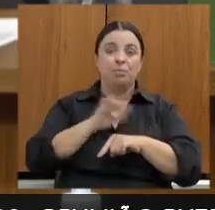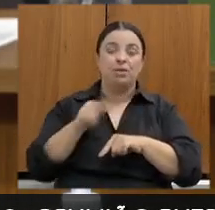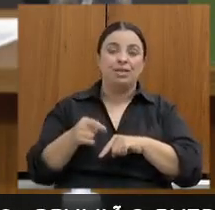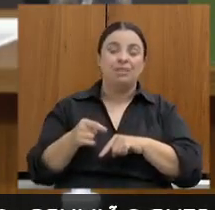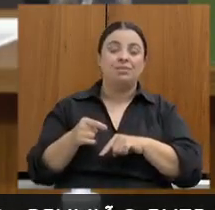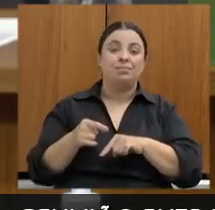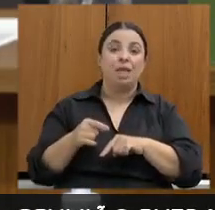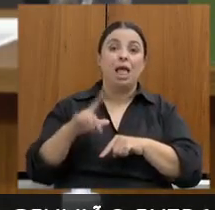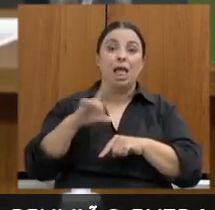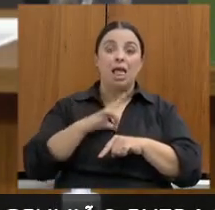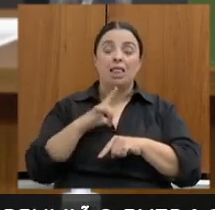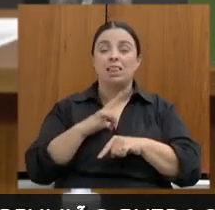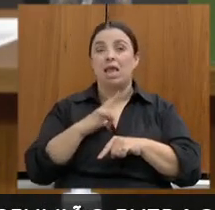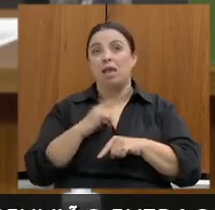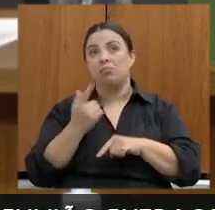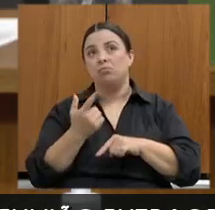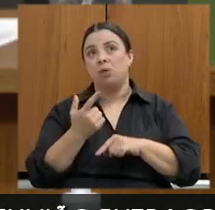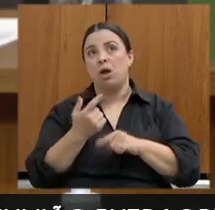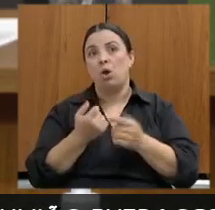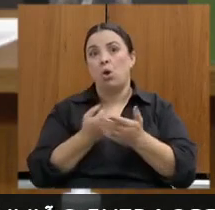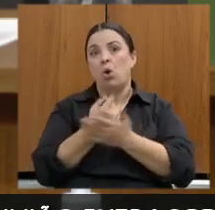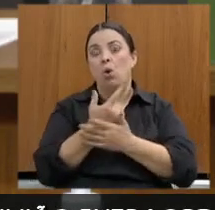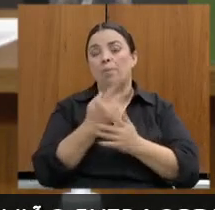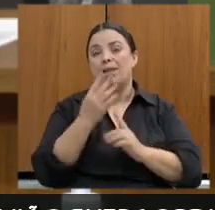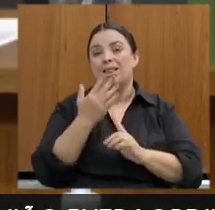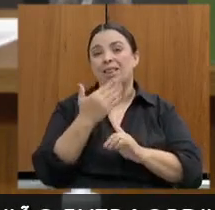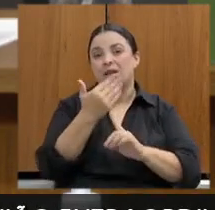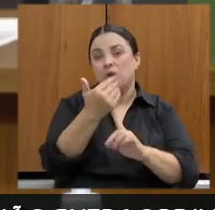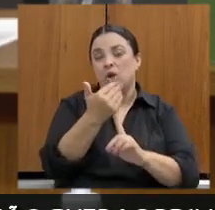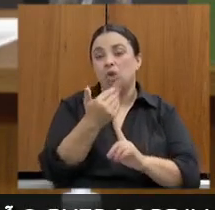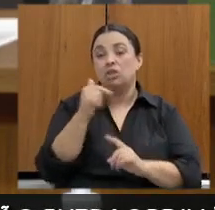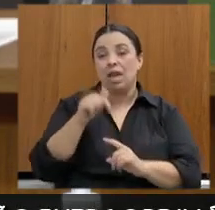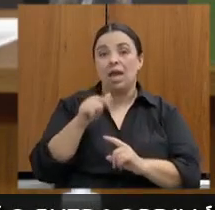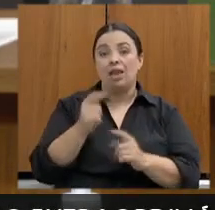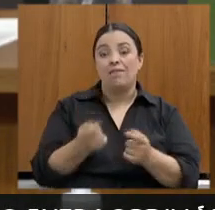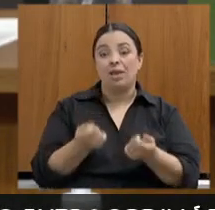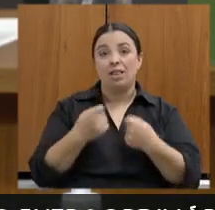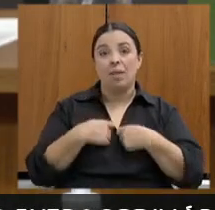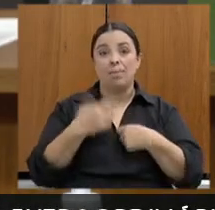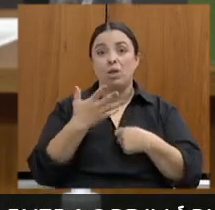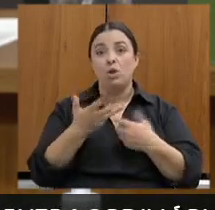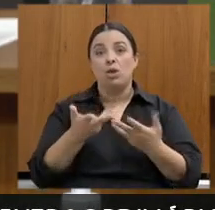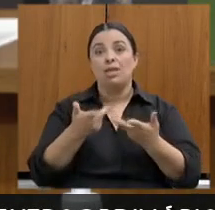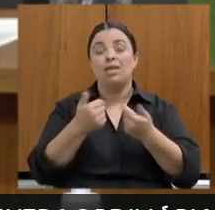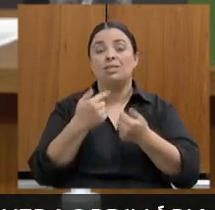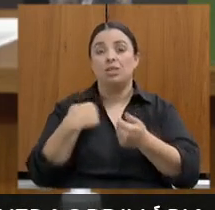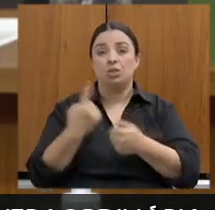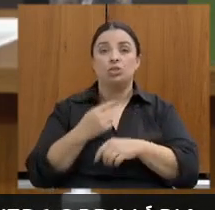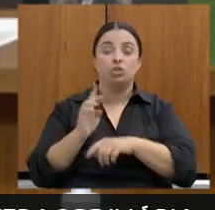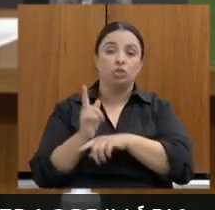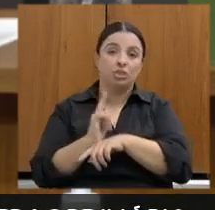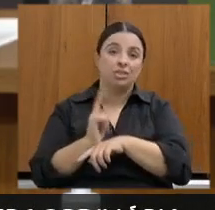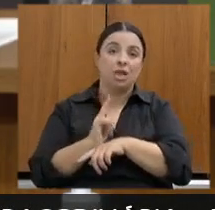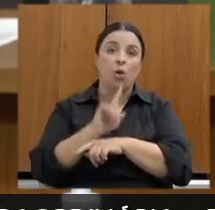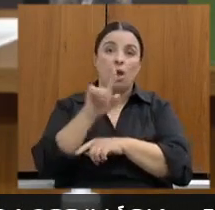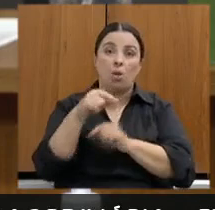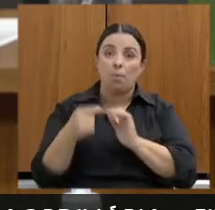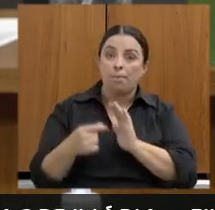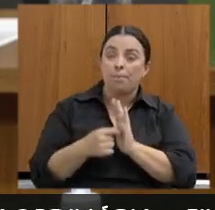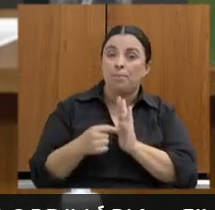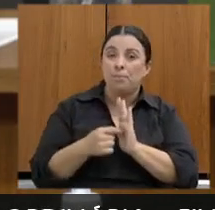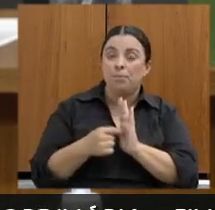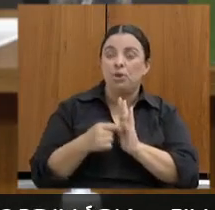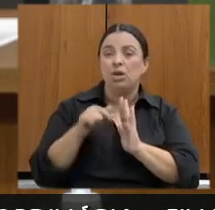conseguiu é provavelmente ela ela vai trazer melhorias na nossa gestão vai trazer é um programa é o